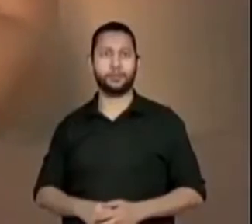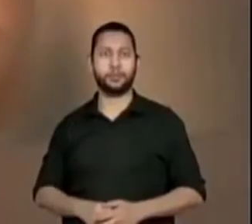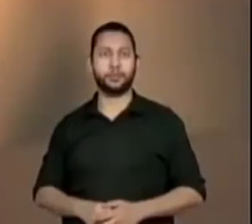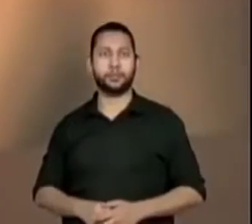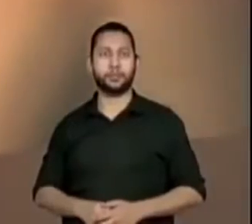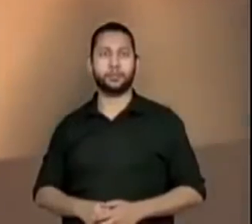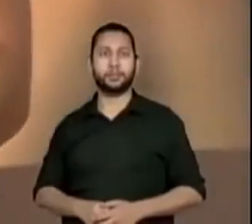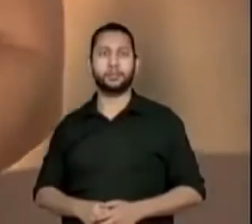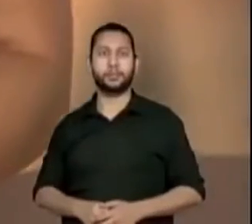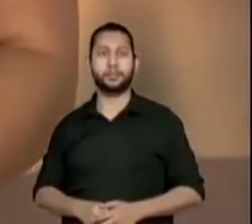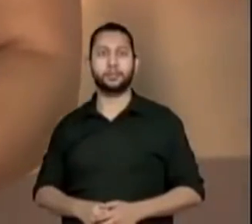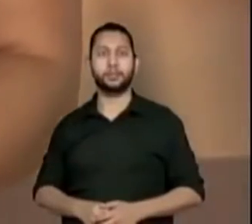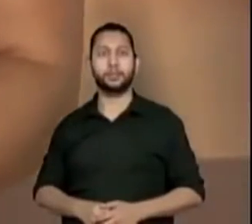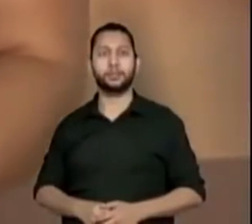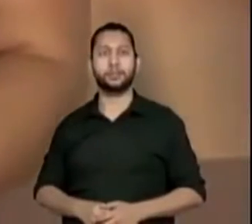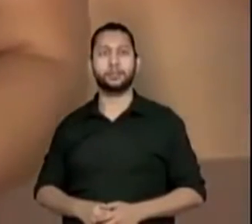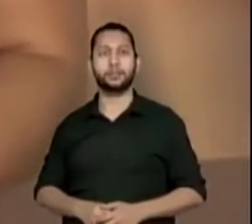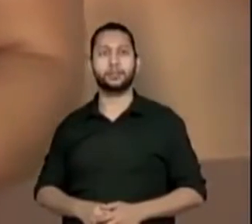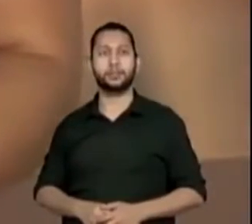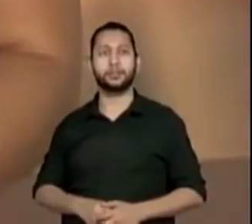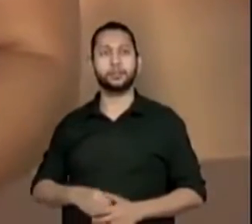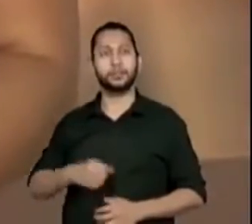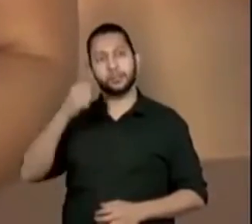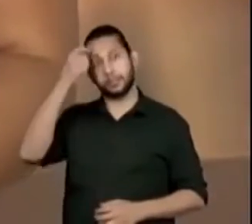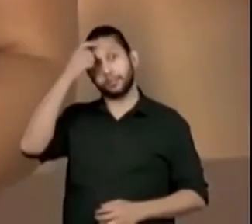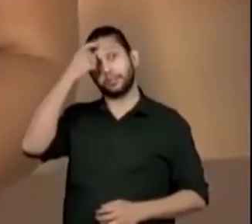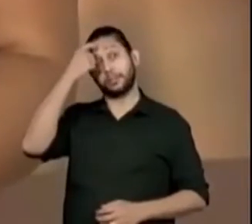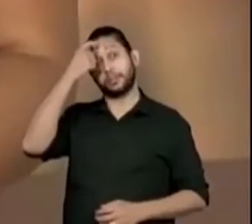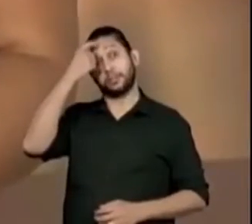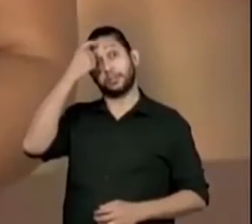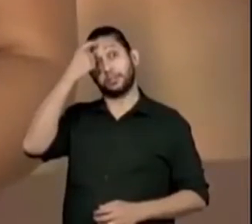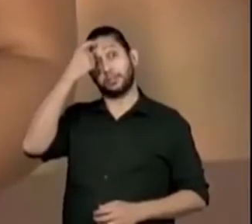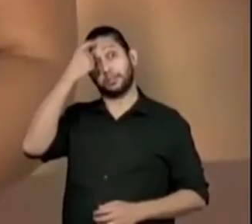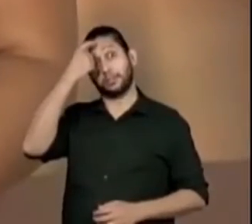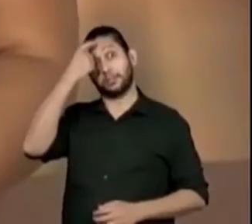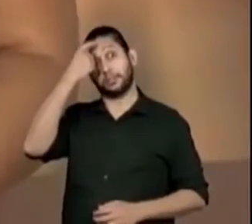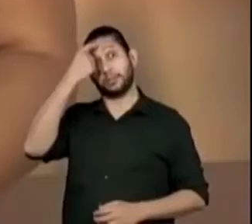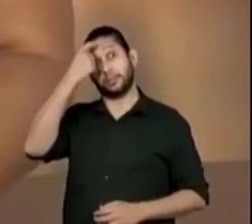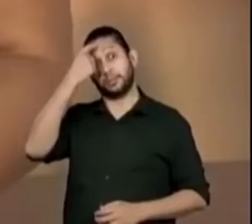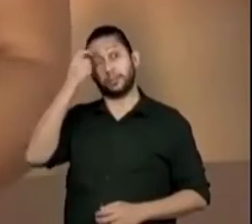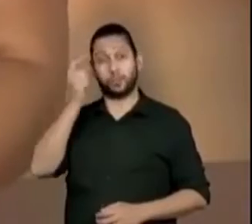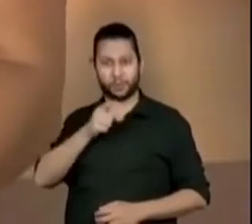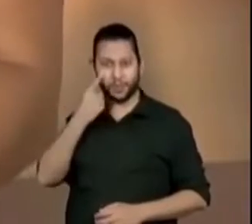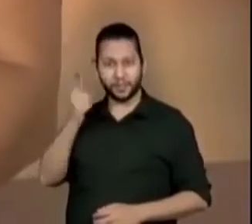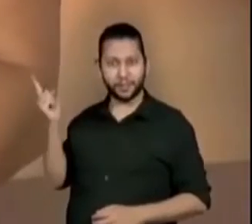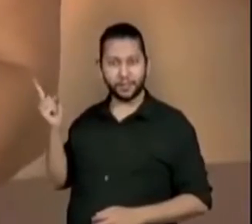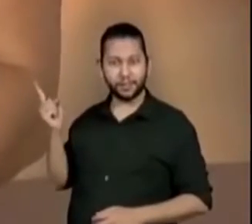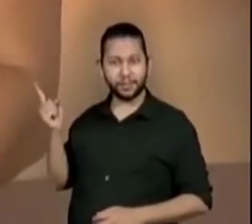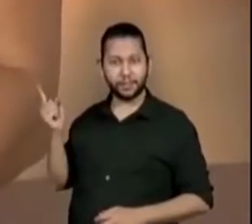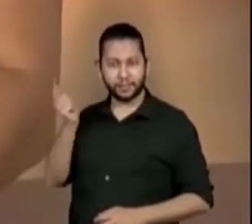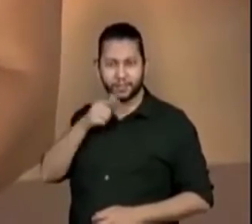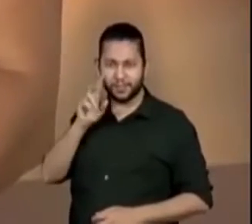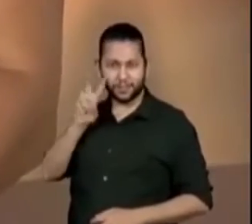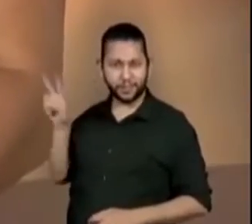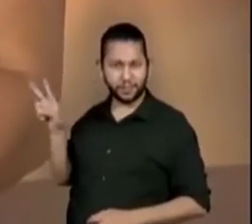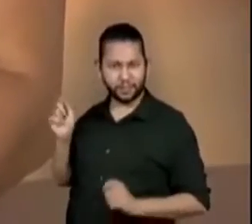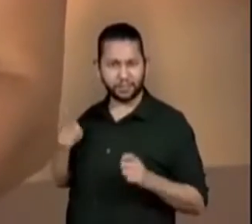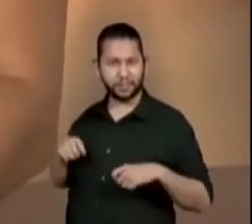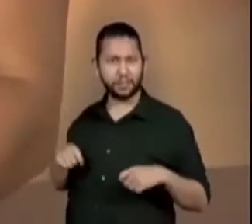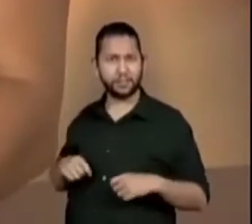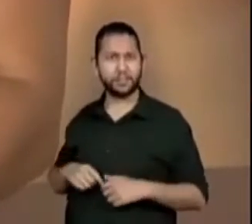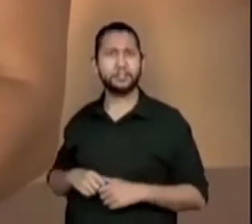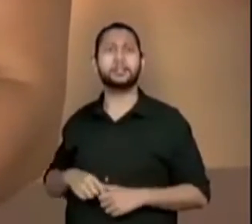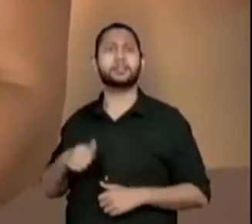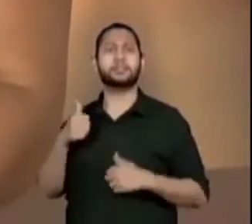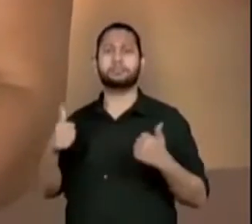peraí que eu vou ajeitar as coisas aqui, até vocês conseguirem ver, deu? Oráculo, diz pra mim aí se tá bom, se não tá. Ó, o